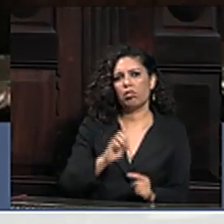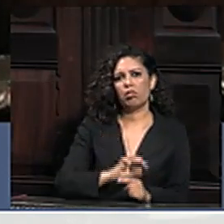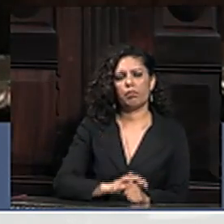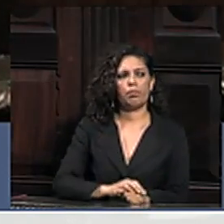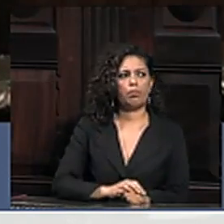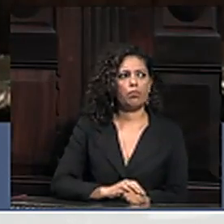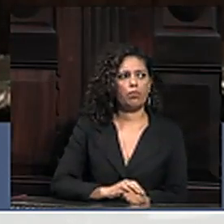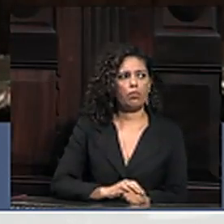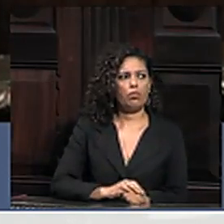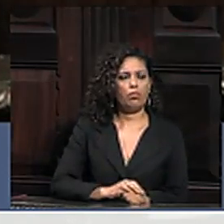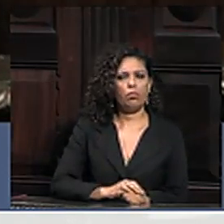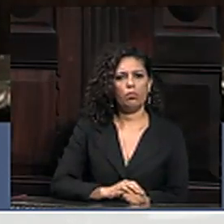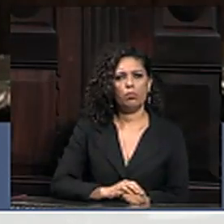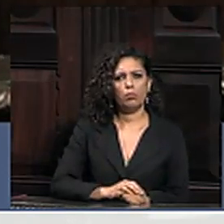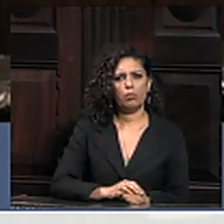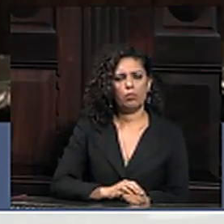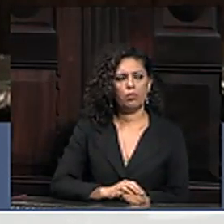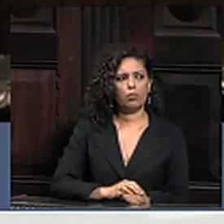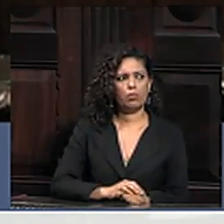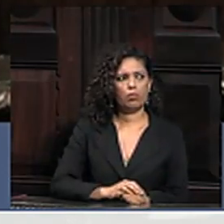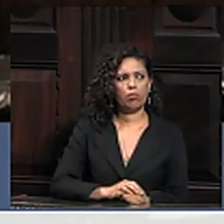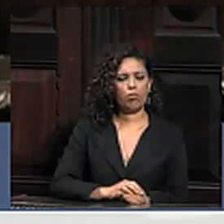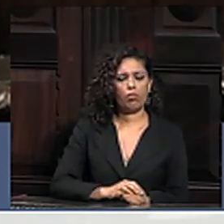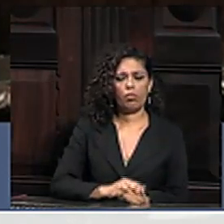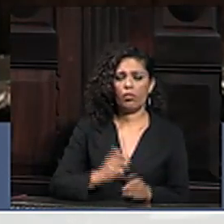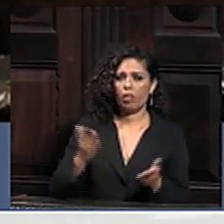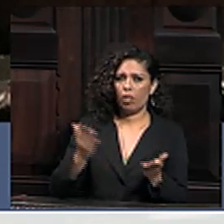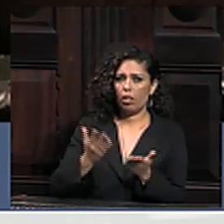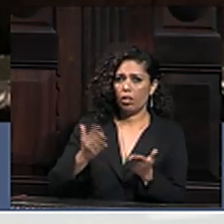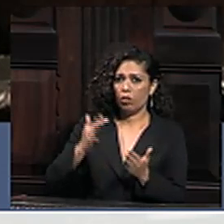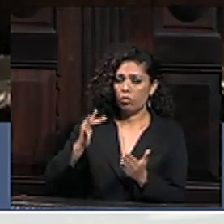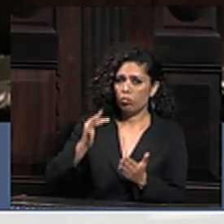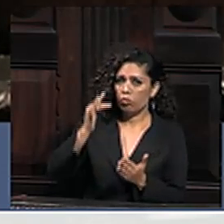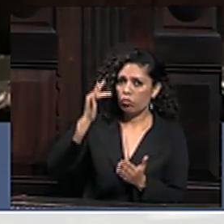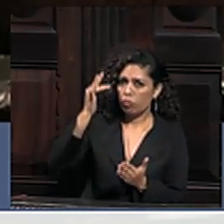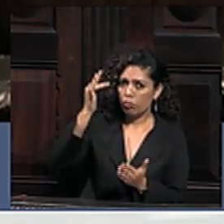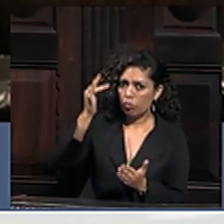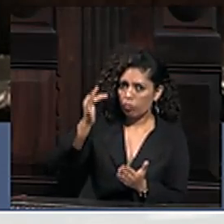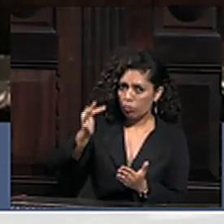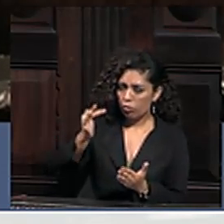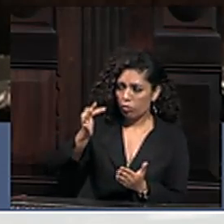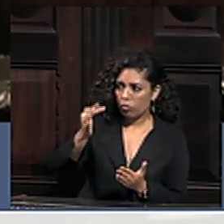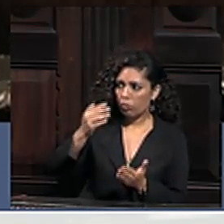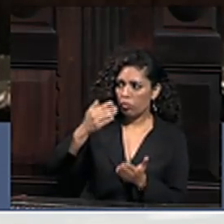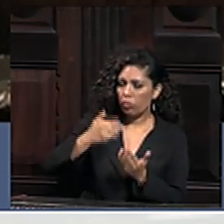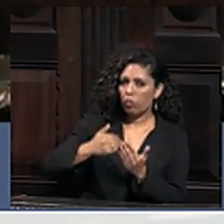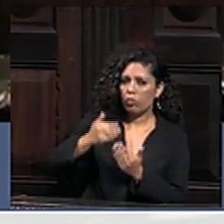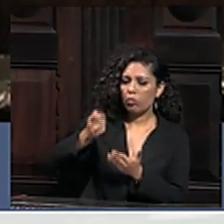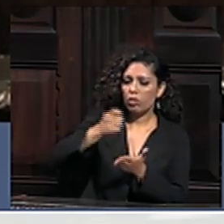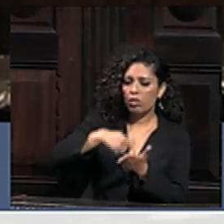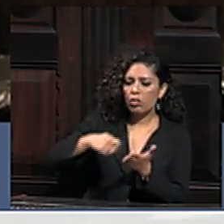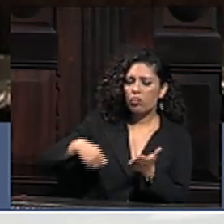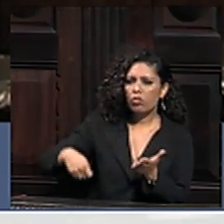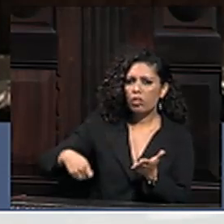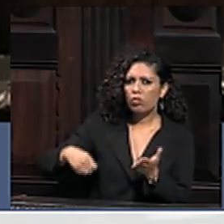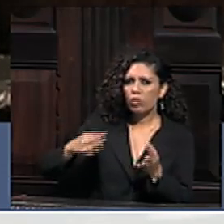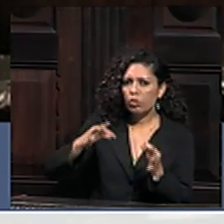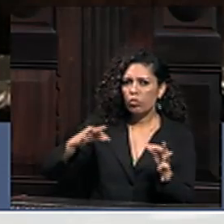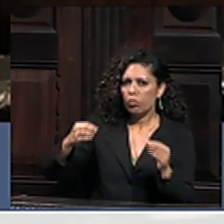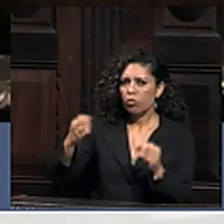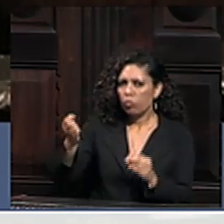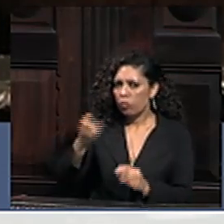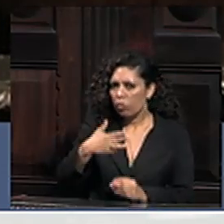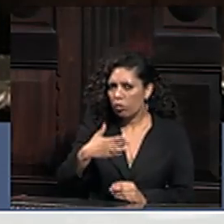que não tenha sido ainda escrito, completamente novo. Isso não é verdade. Por